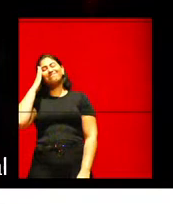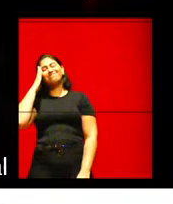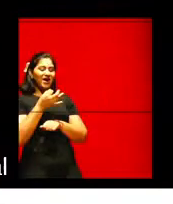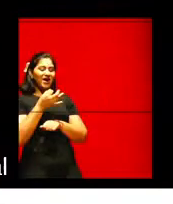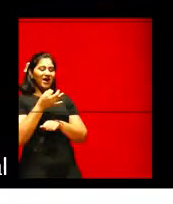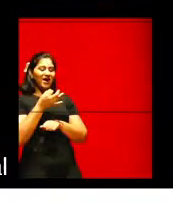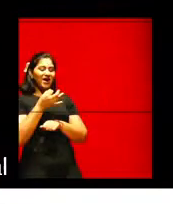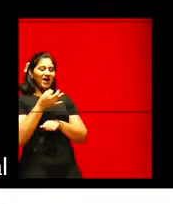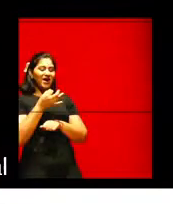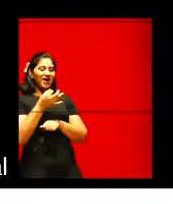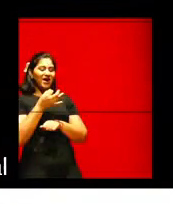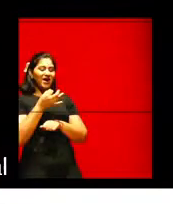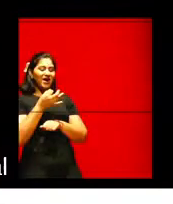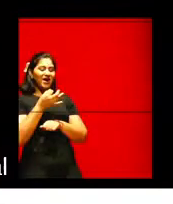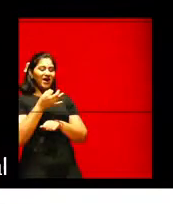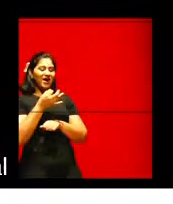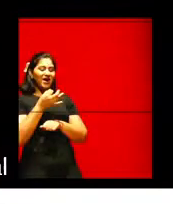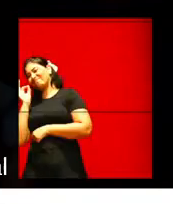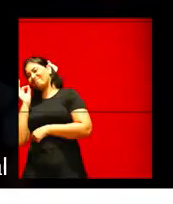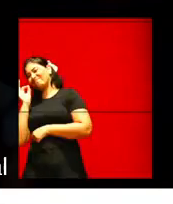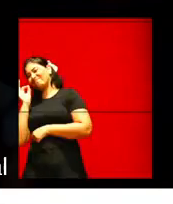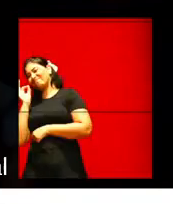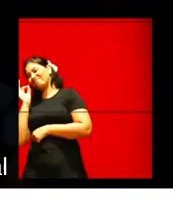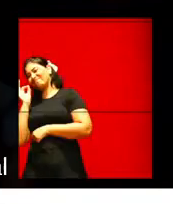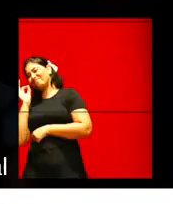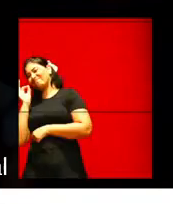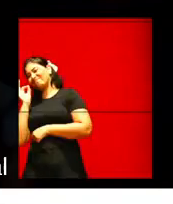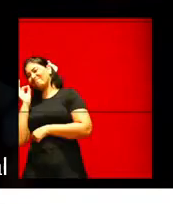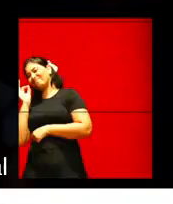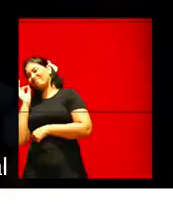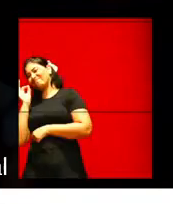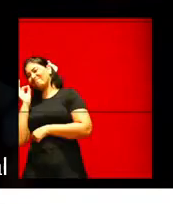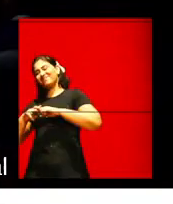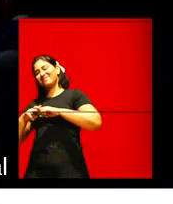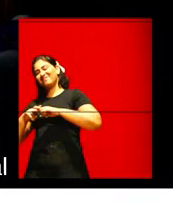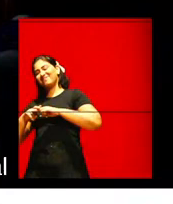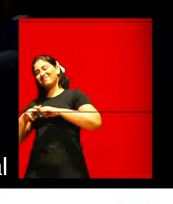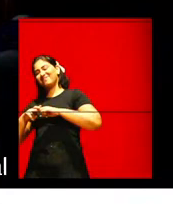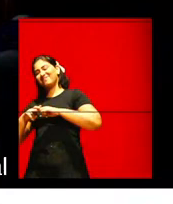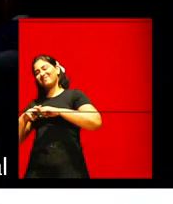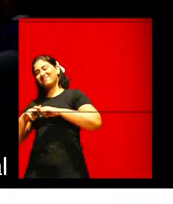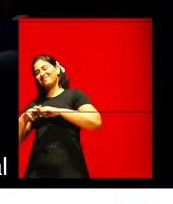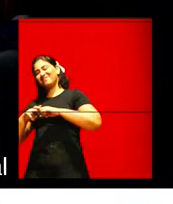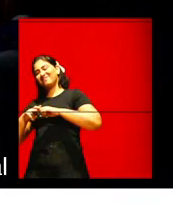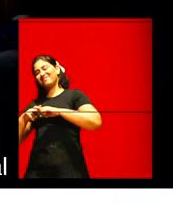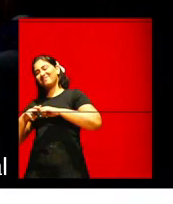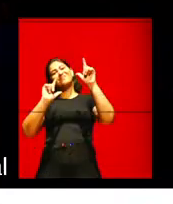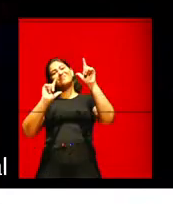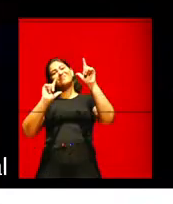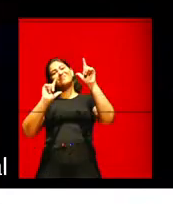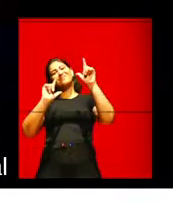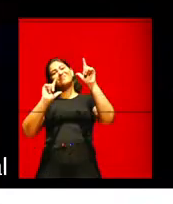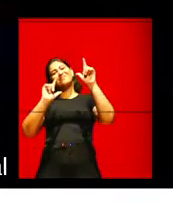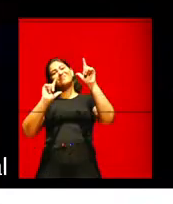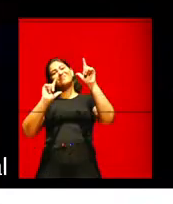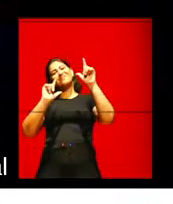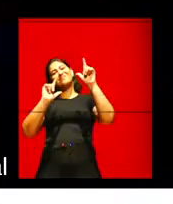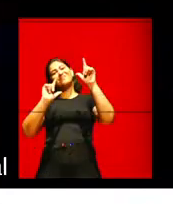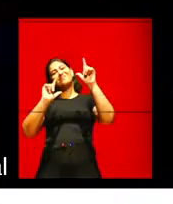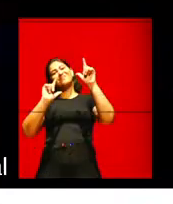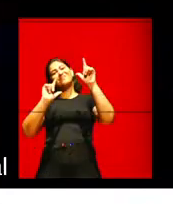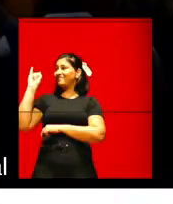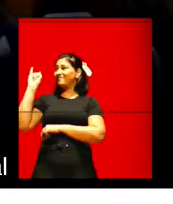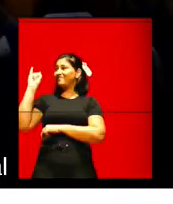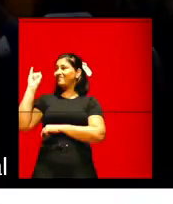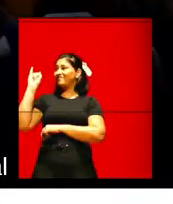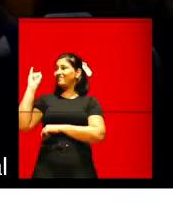Consegue cantar? Pode respirar fundo. Todo todo mundo pra cá.